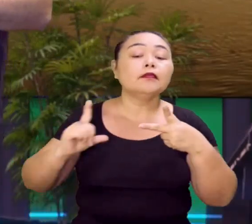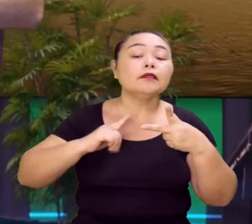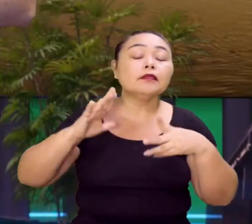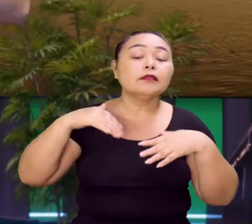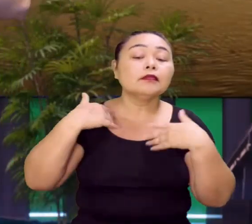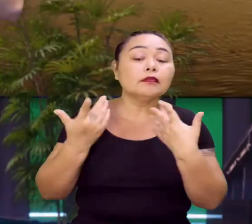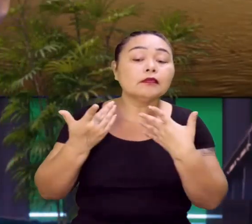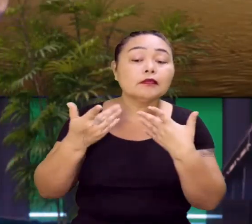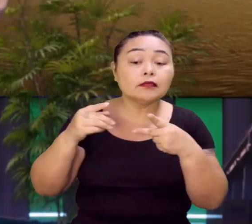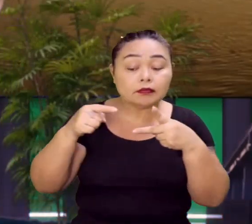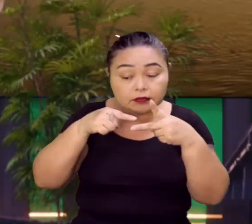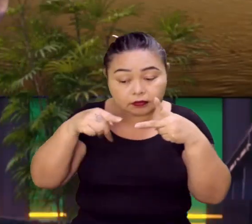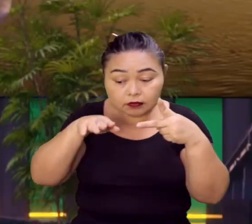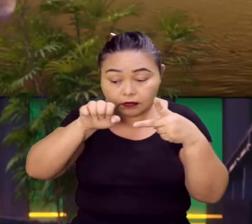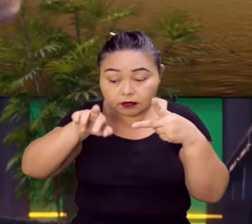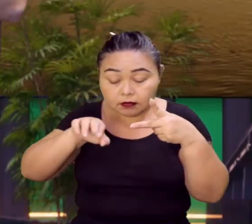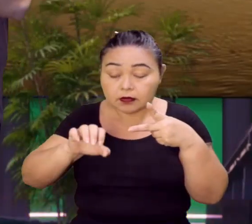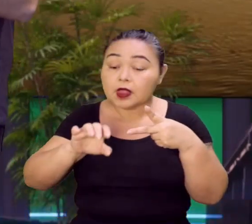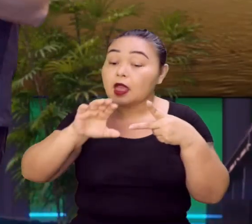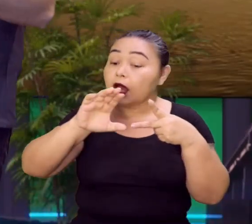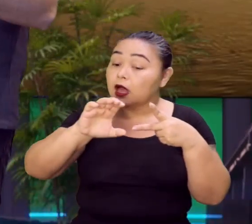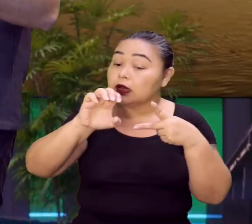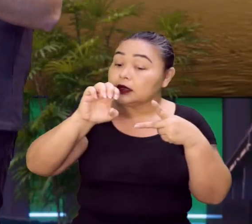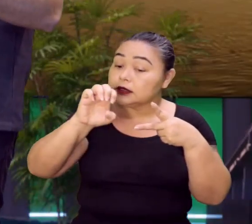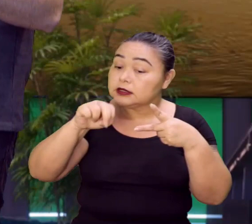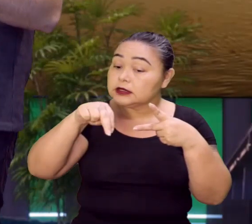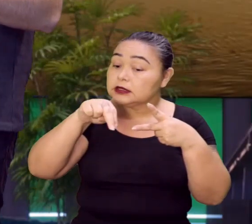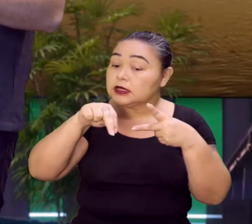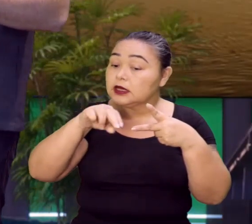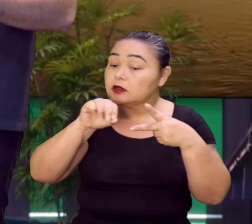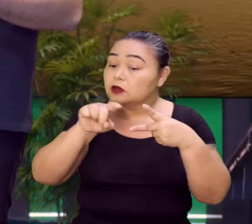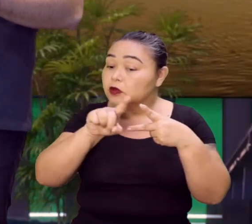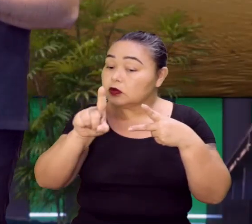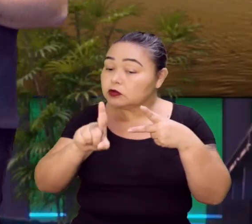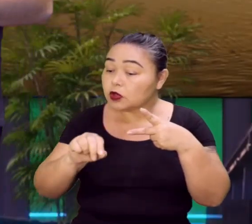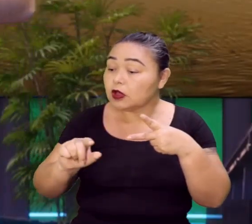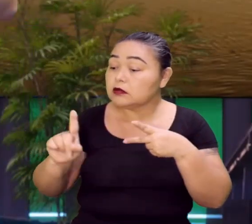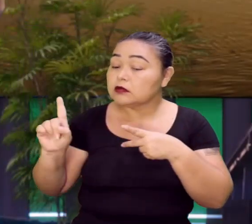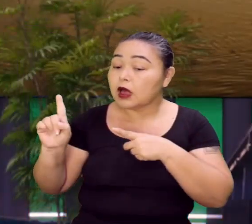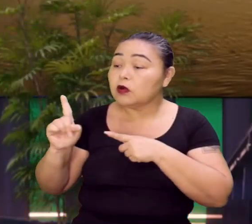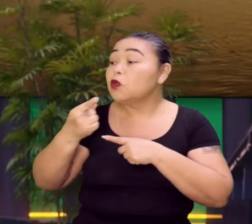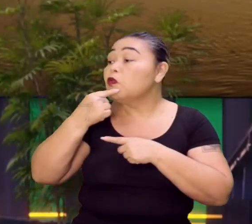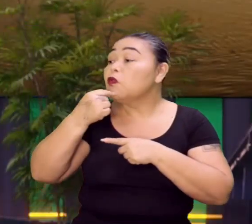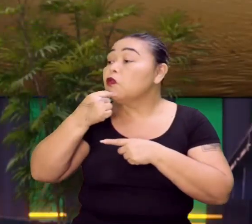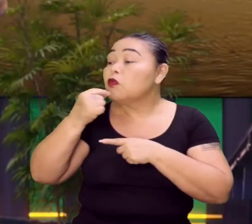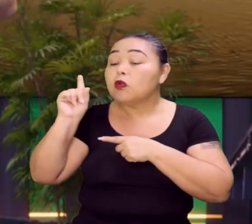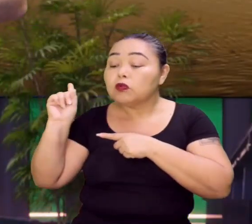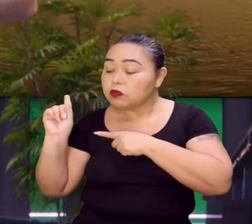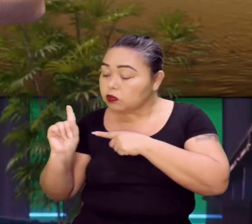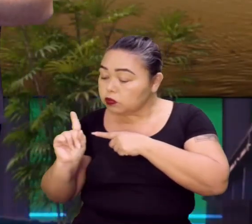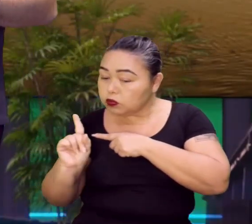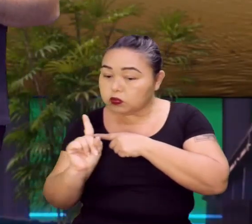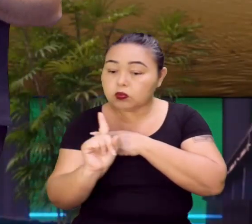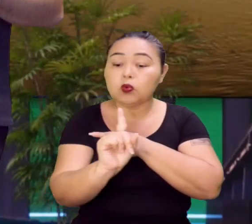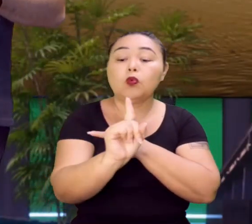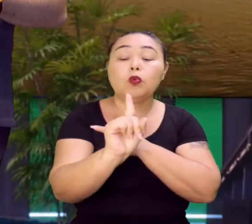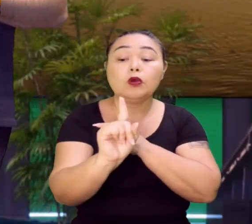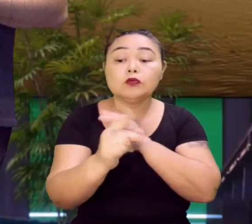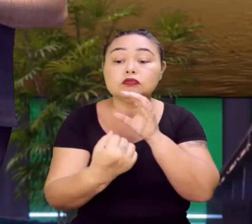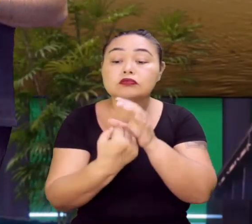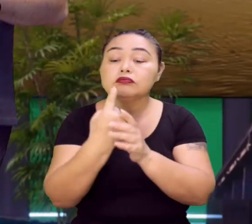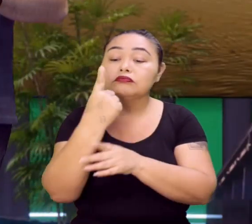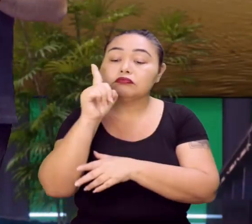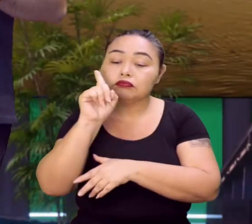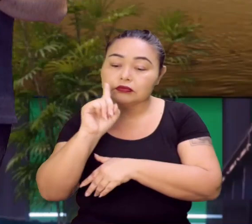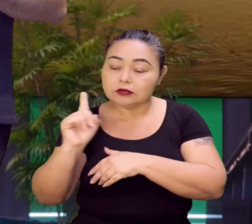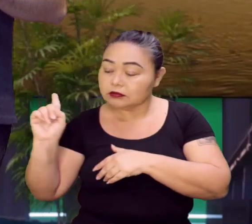praticamente, foi nessa era cenozoica que vai surgir o homem, né? A evolução vai a partir da era cenozoica do Homo